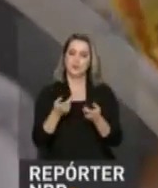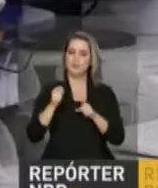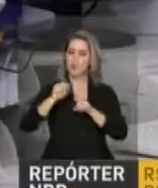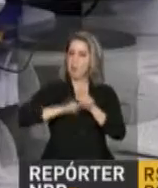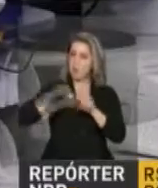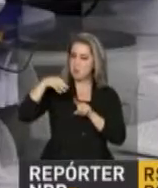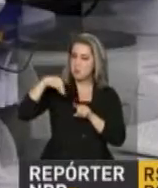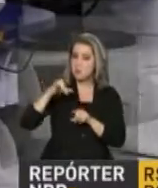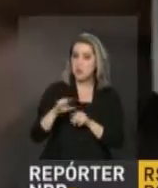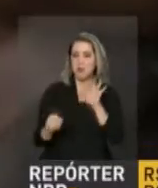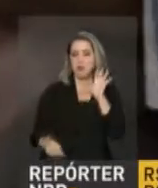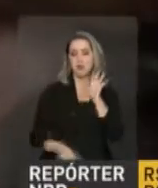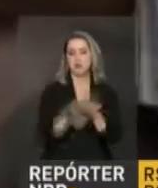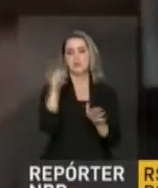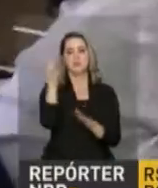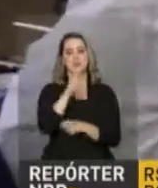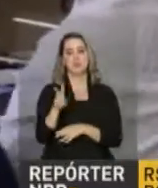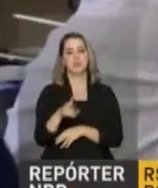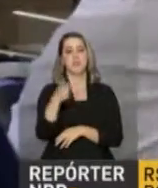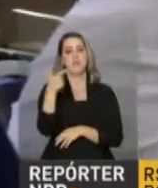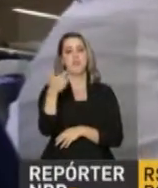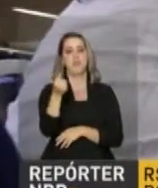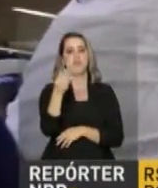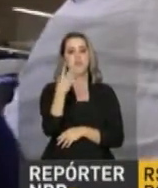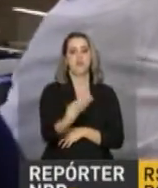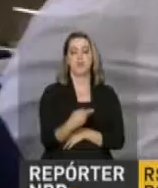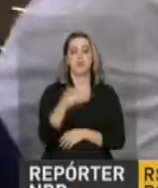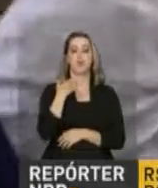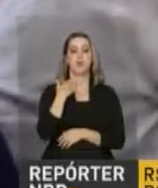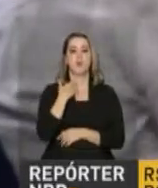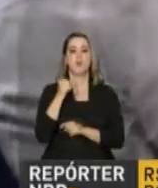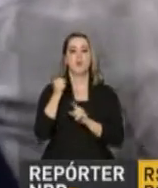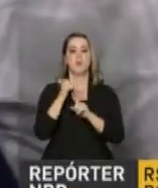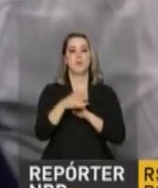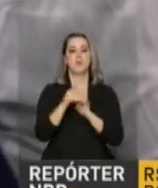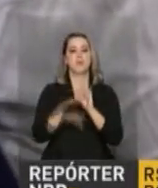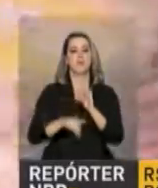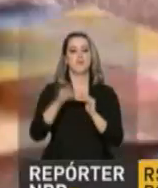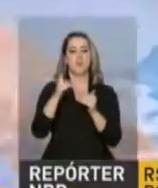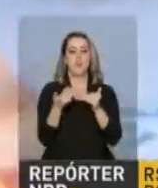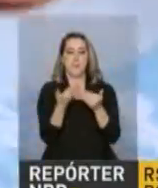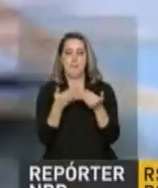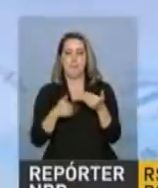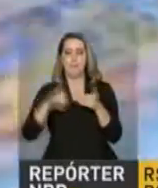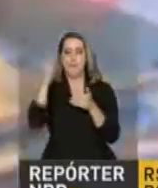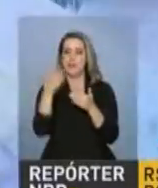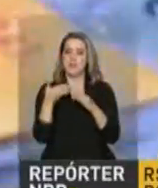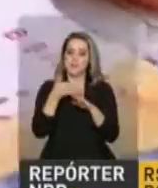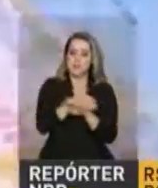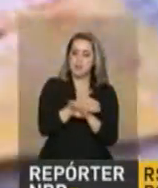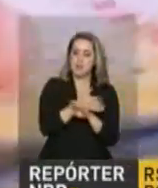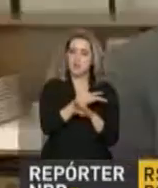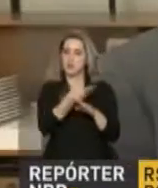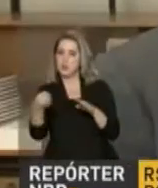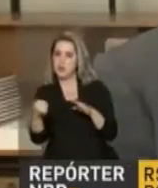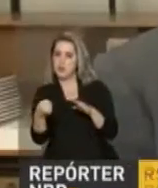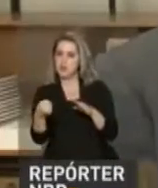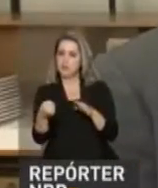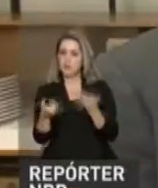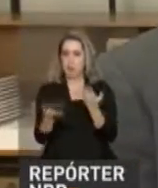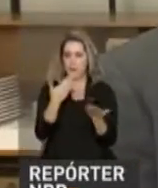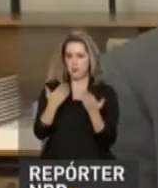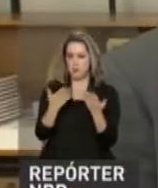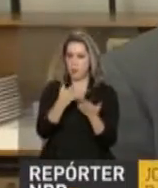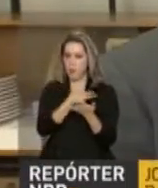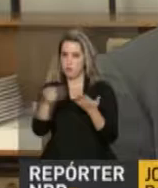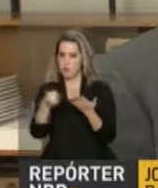maio, foi a primeira vez desde 2014 que o Banco Central registrou mais ingressos que retiradas de recursos. As